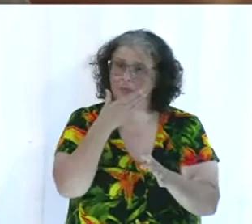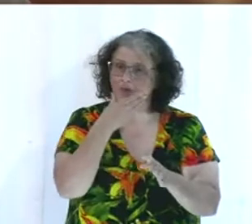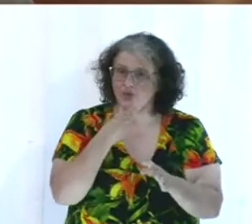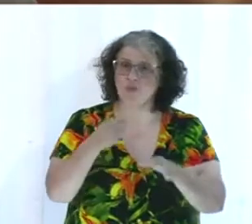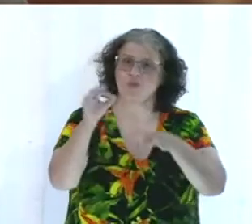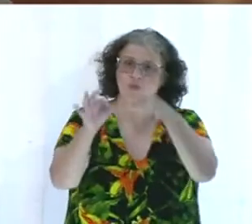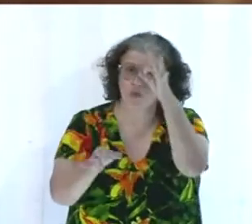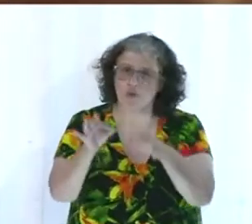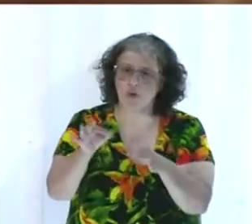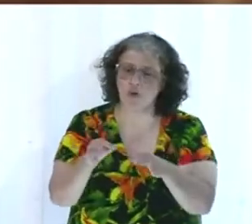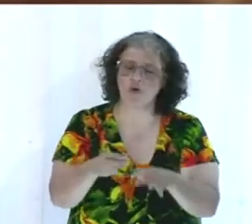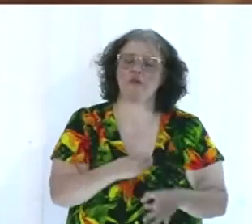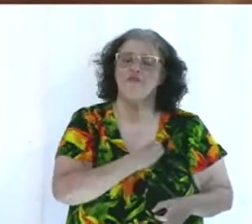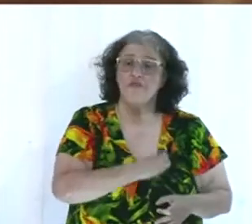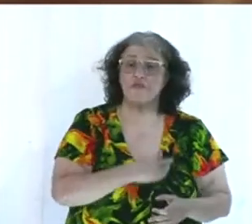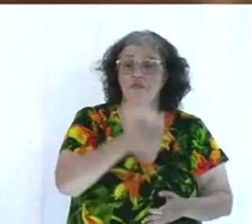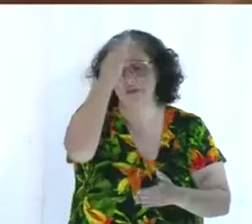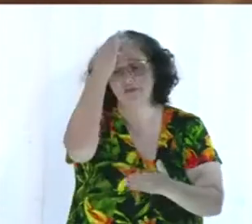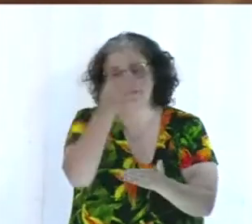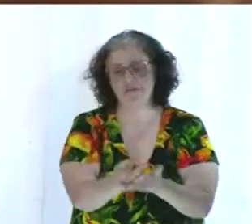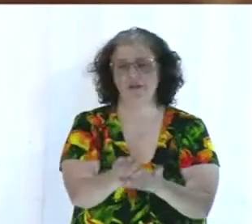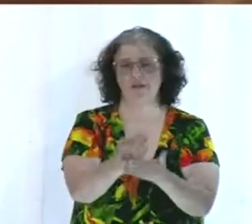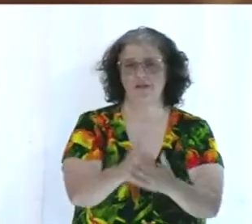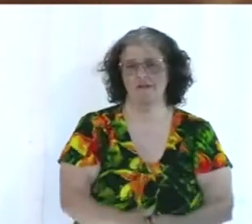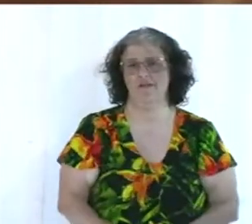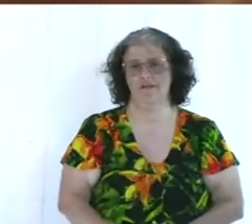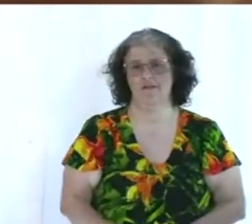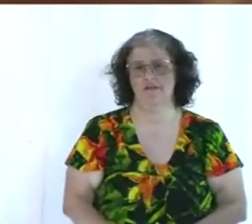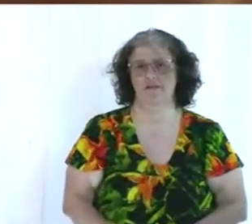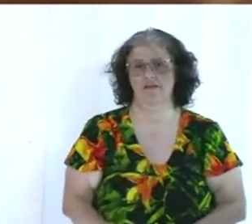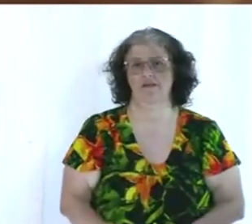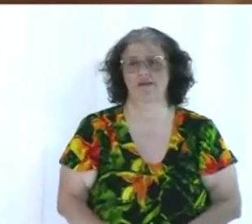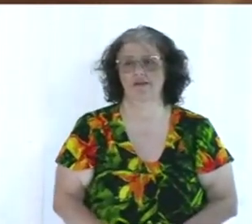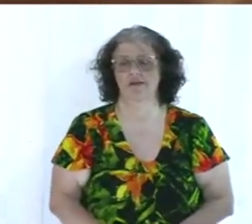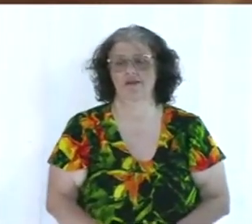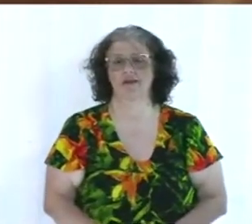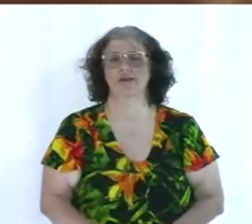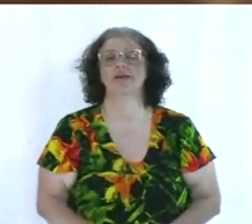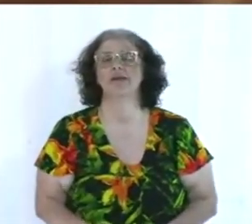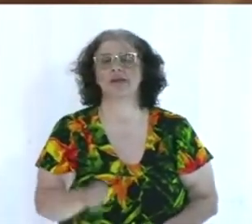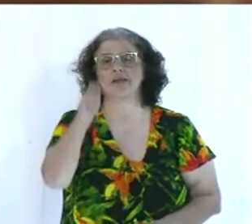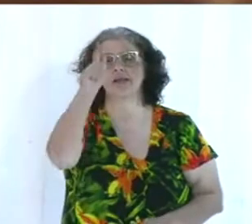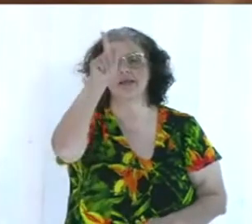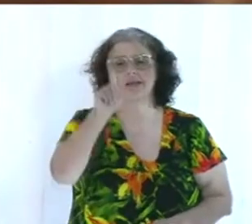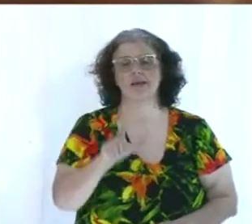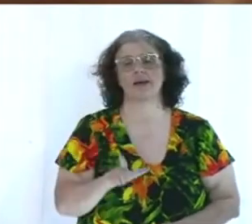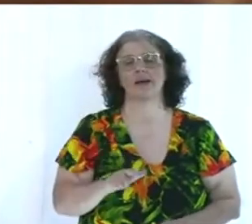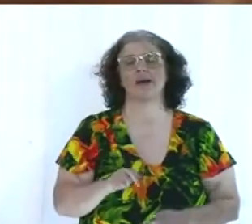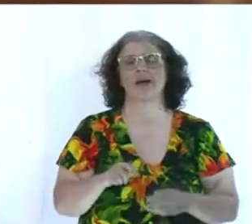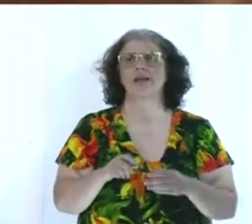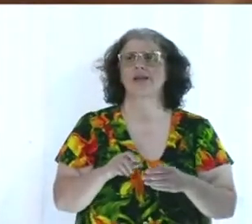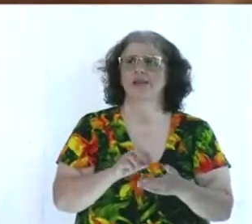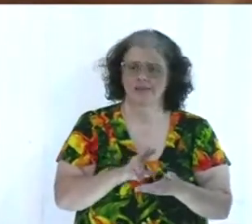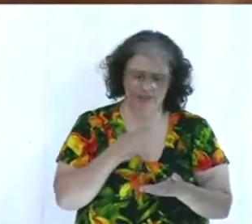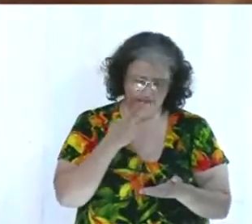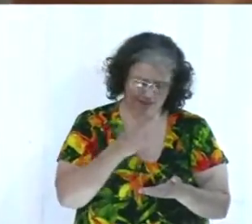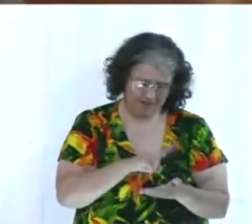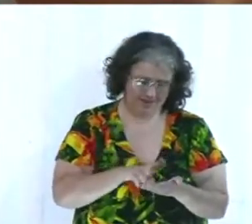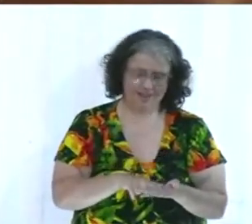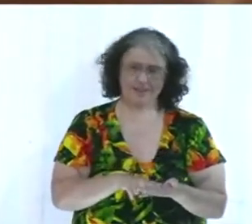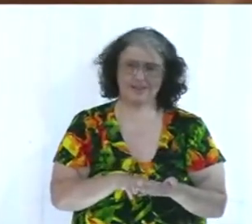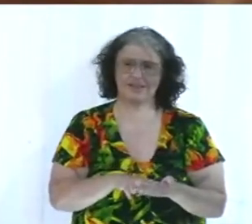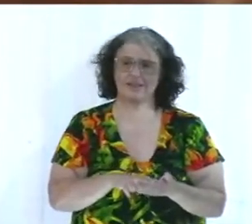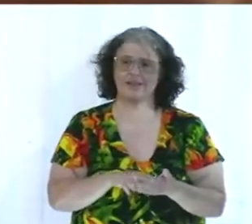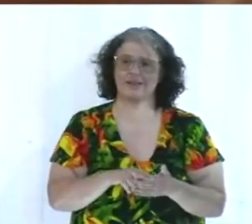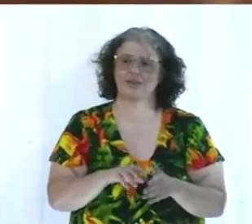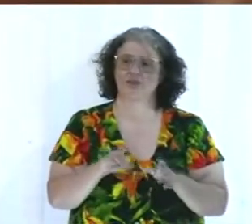Esta carta e a carta aos Romanos talvez sejam as cartas mais doutrinárias do apóstolo Paulo, onde ele defende não só o seu apostolado,